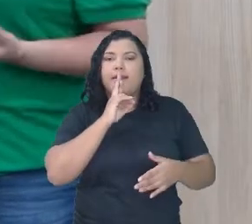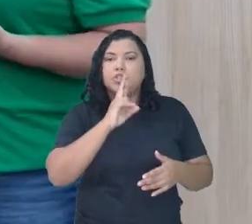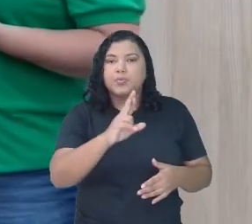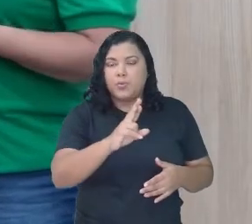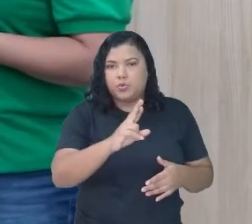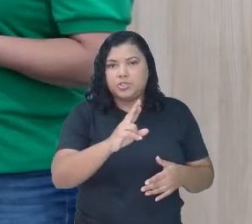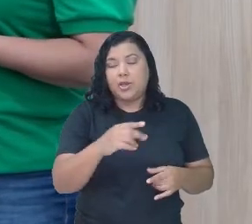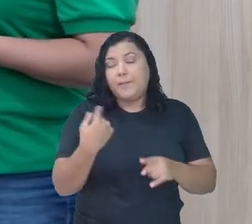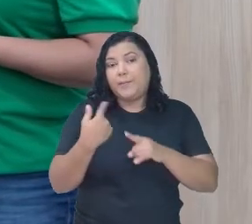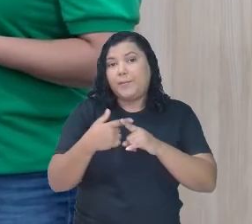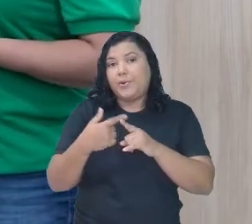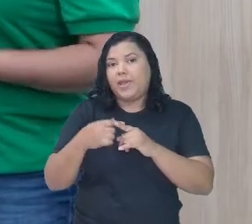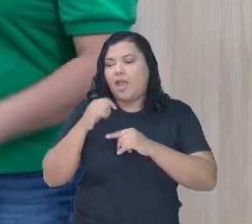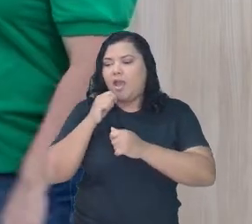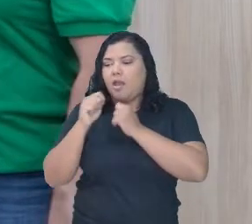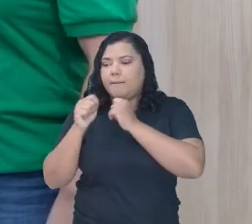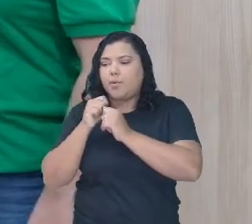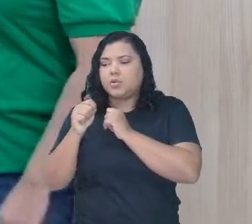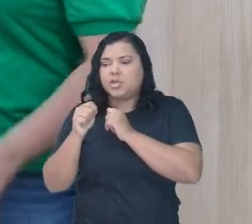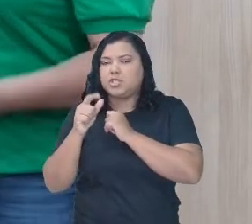pessoas dialogando.